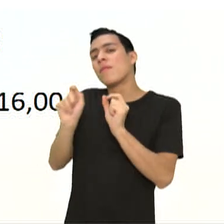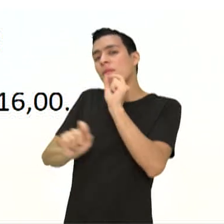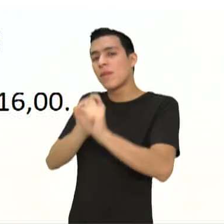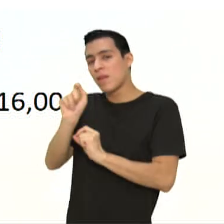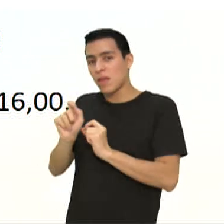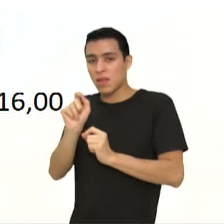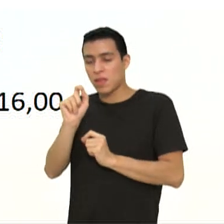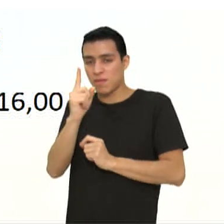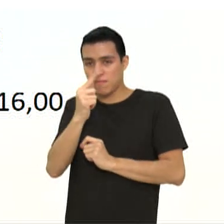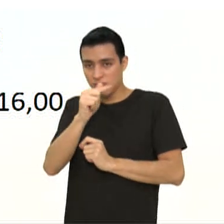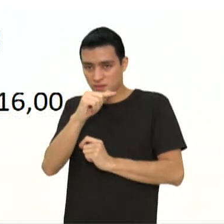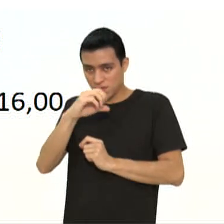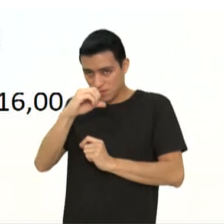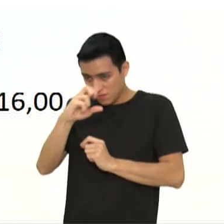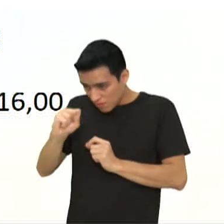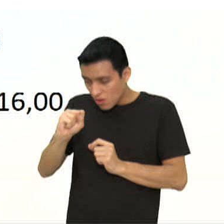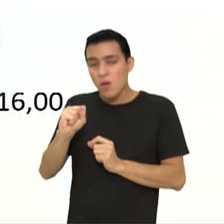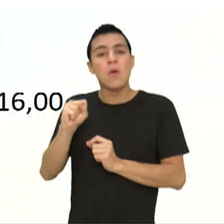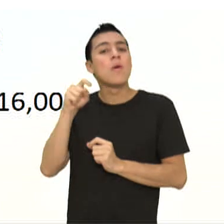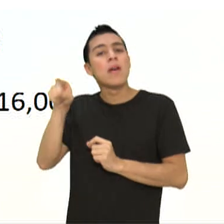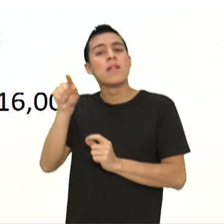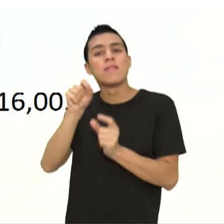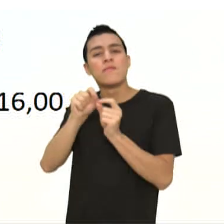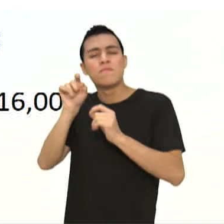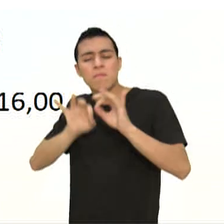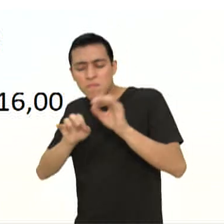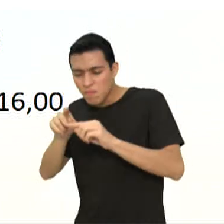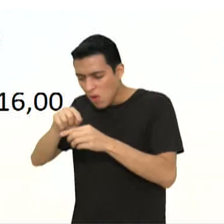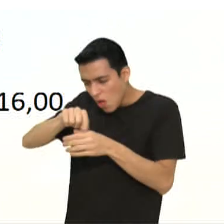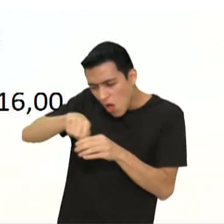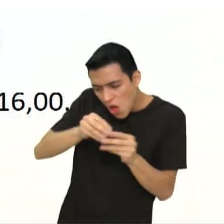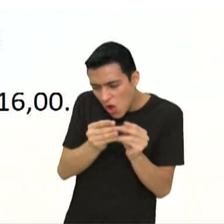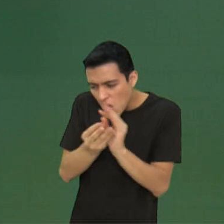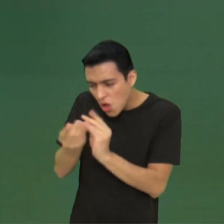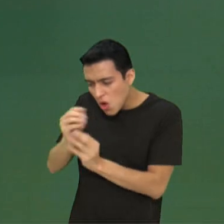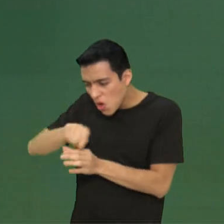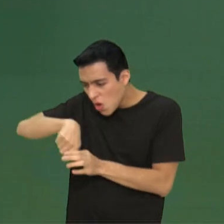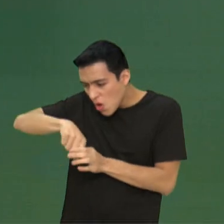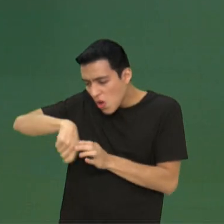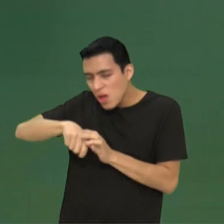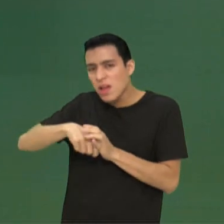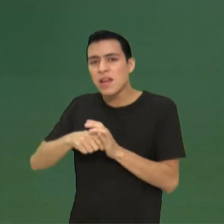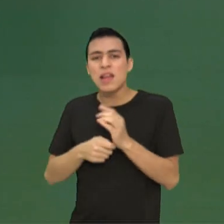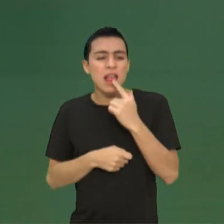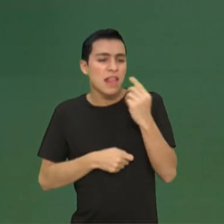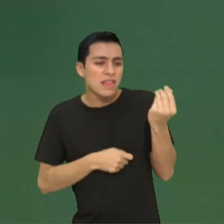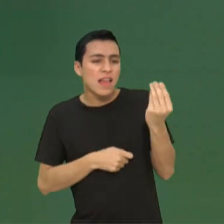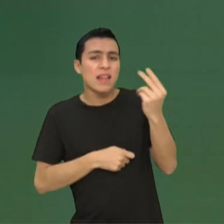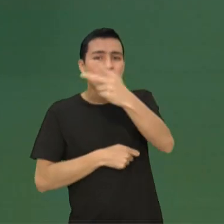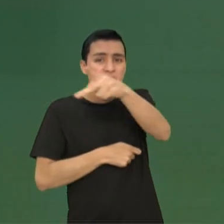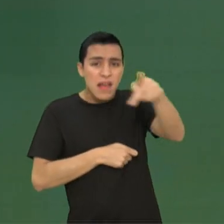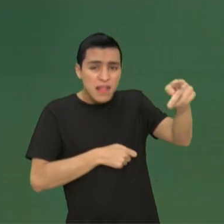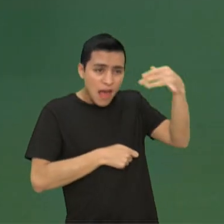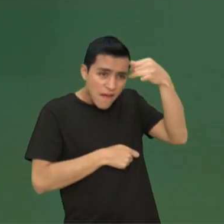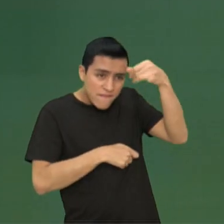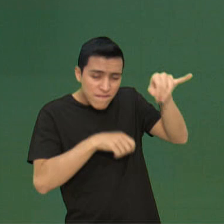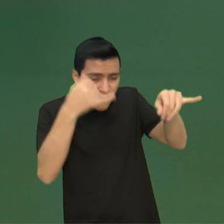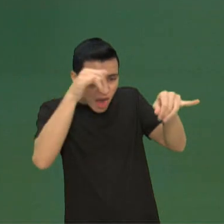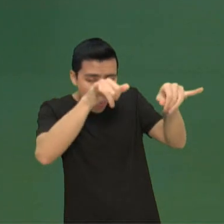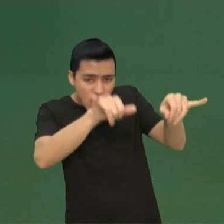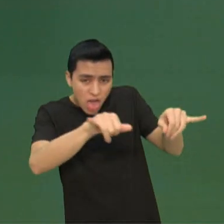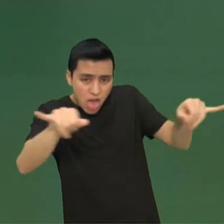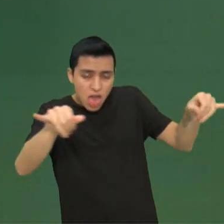Em 1798, ele fez um preparado com saliva das vacas, a partir